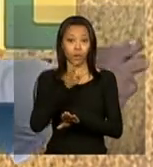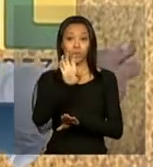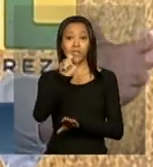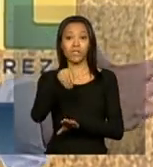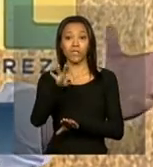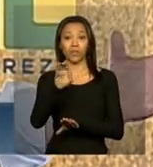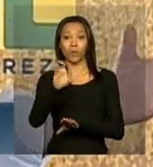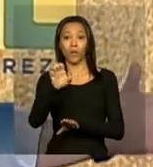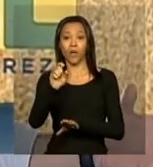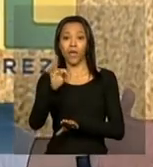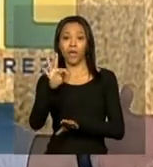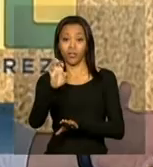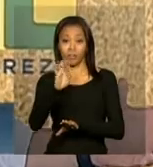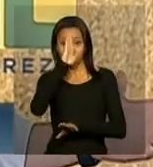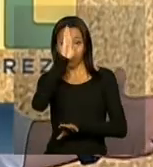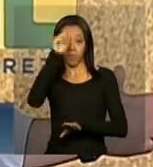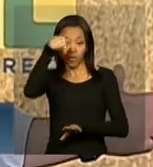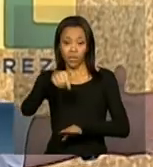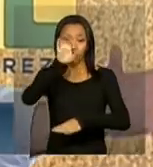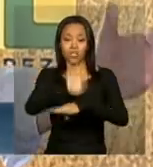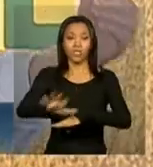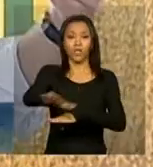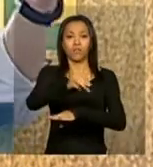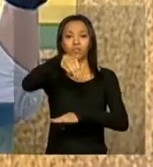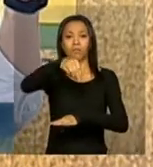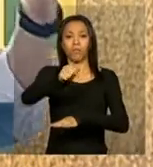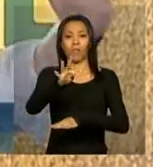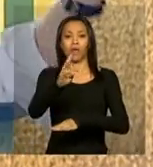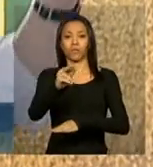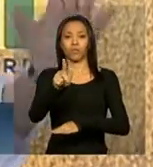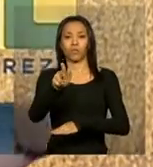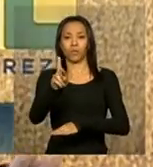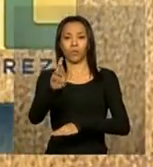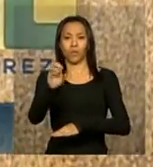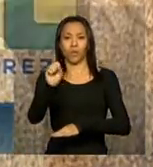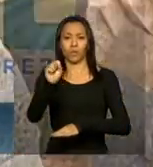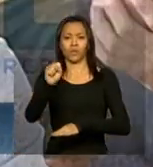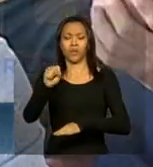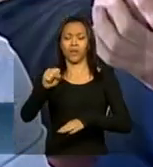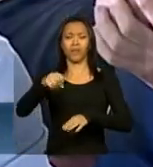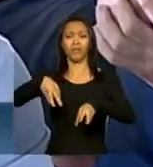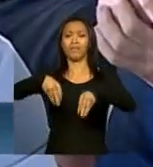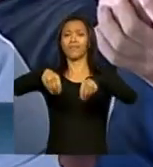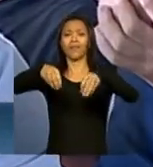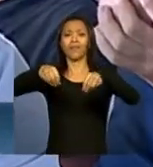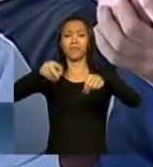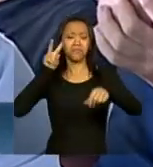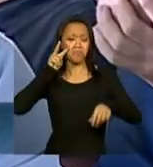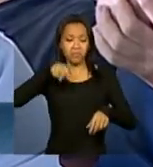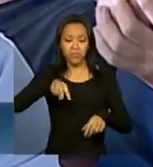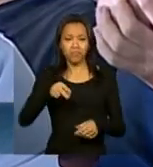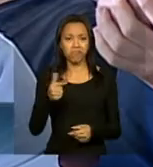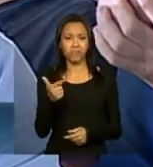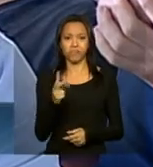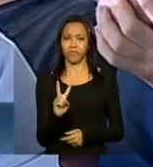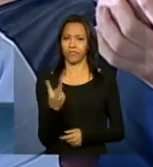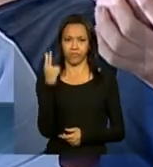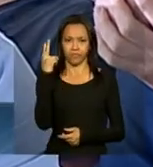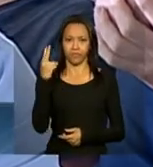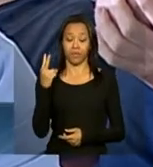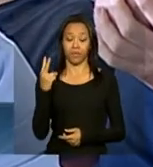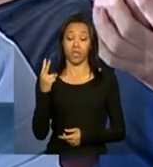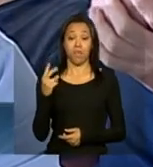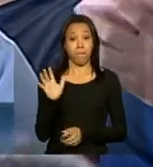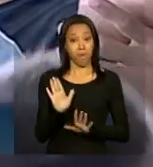brasileiro, especialmente o Mato Grosso, era uma terra insignificante. E vocês, e